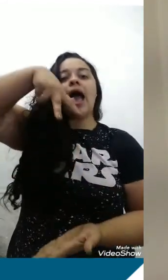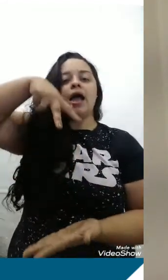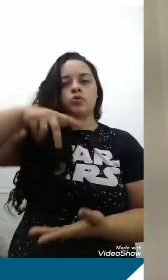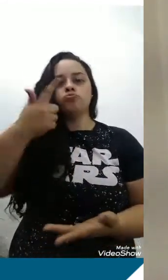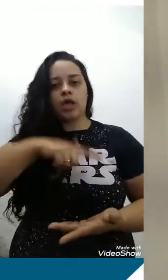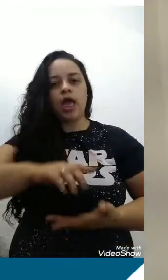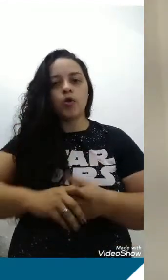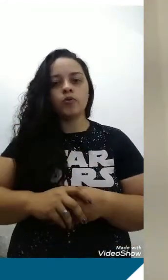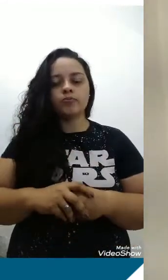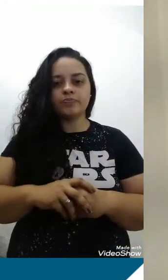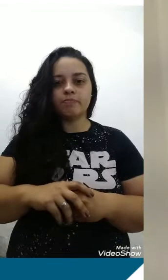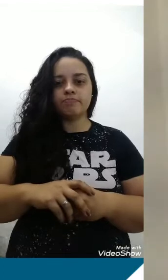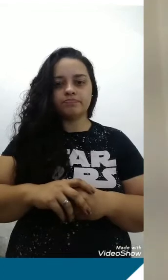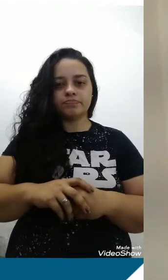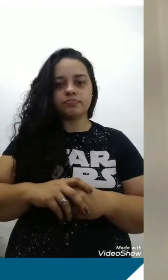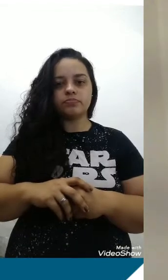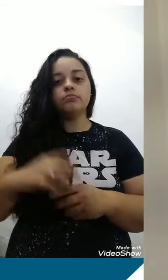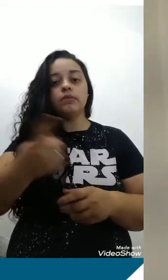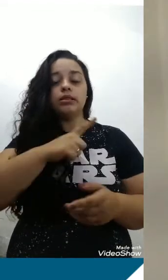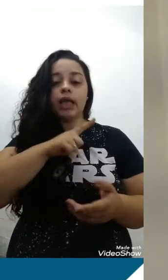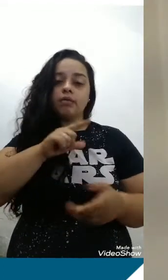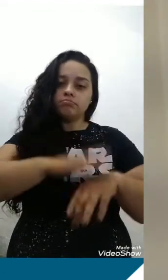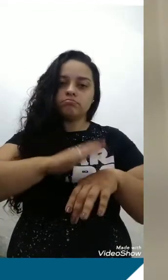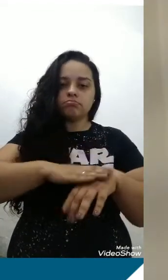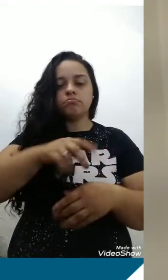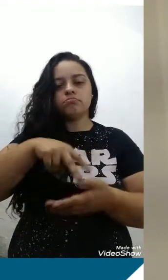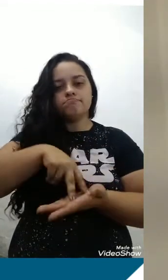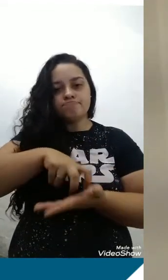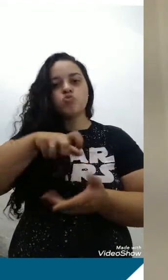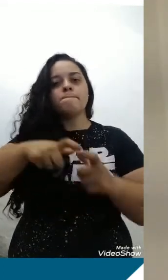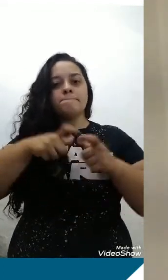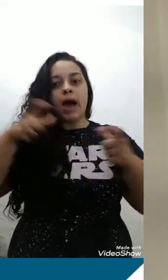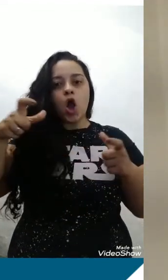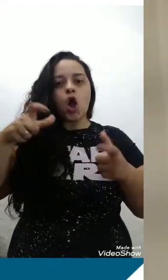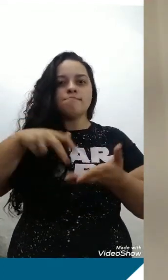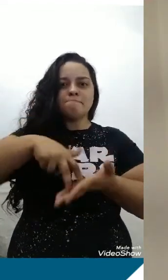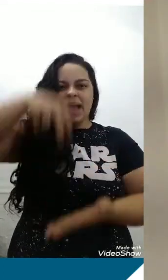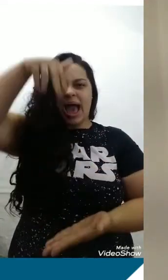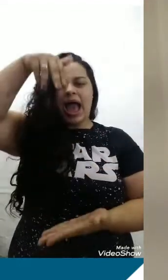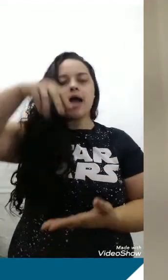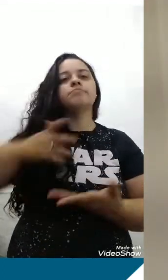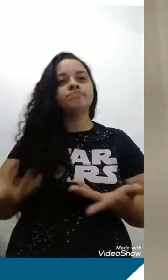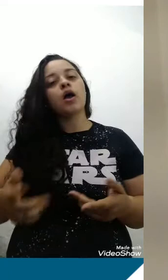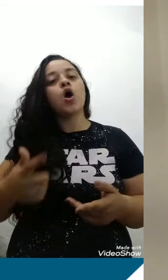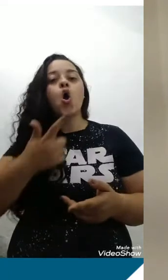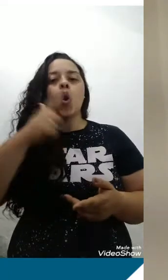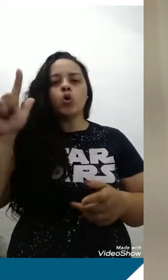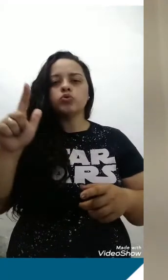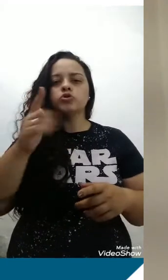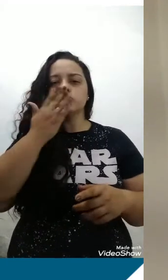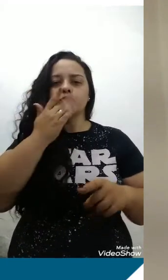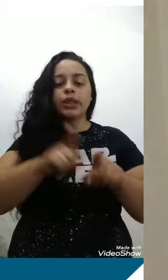que o atleta consiga pular mais alto, vai ter um impulso maior. Mas além disso,